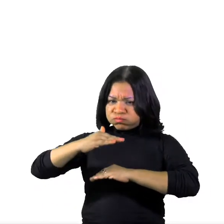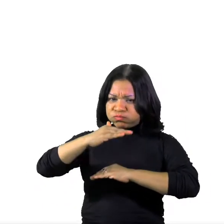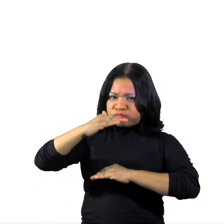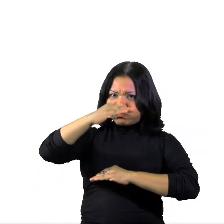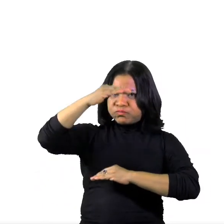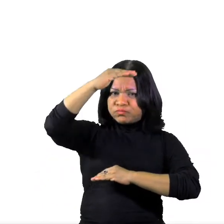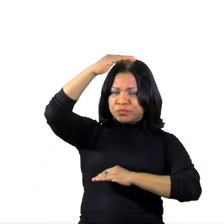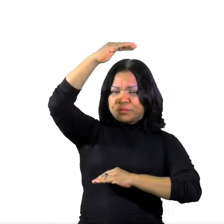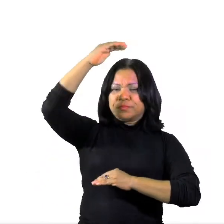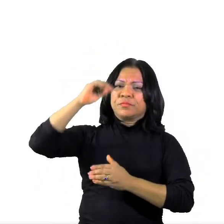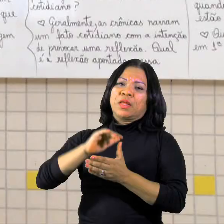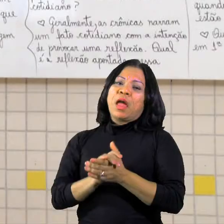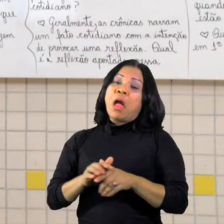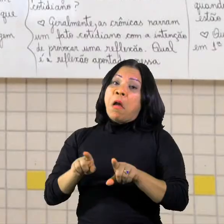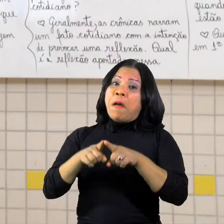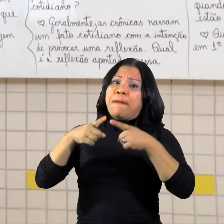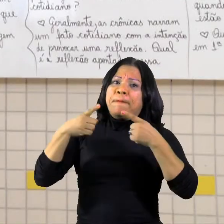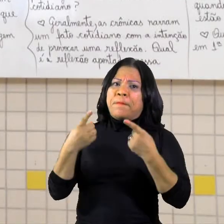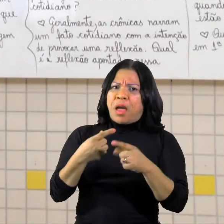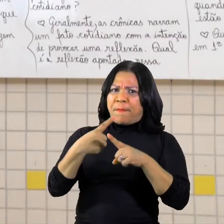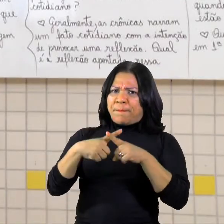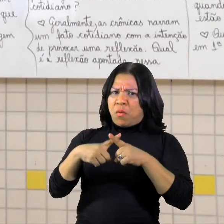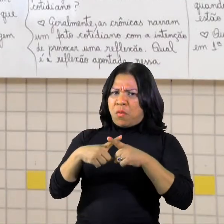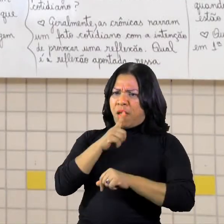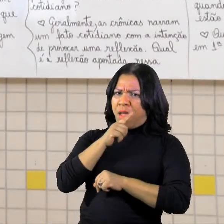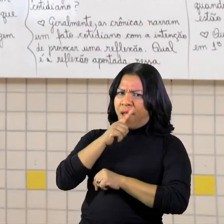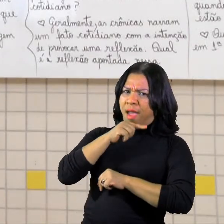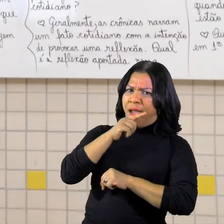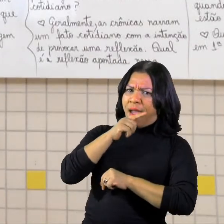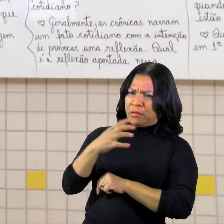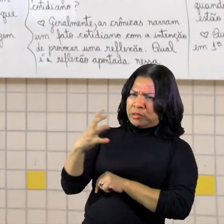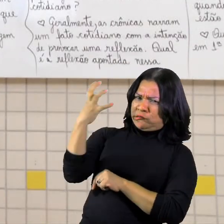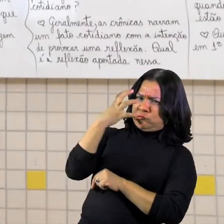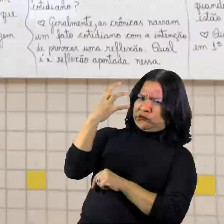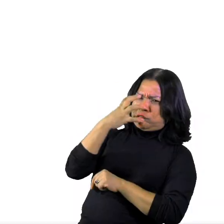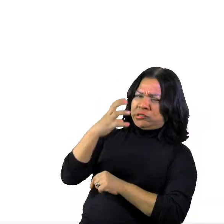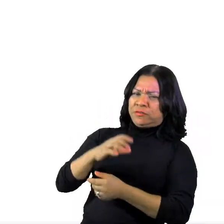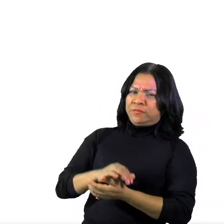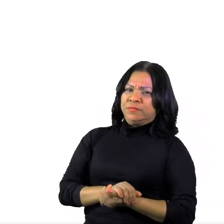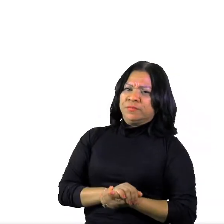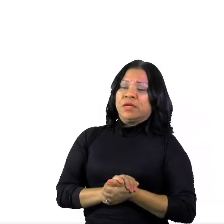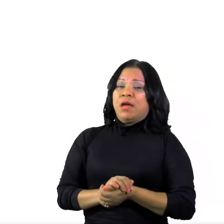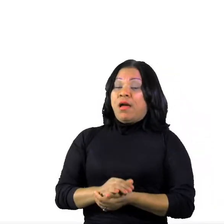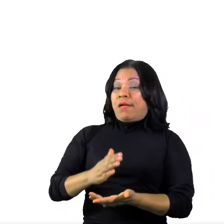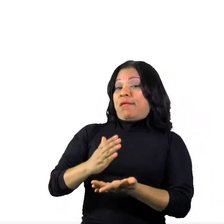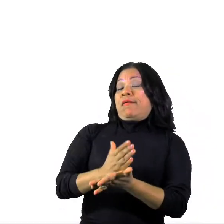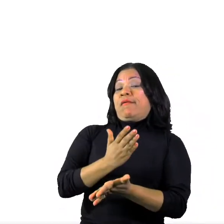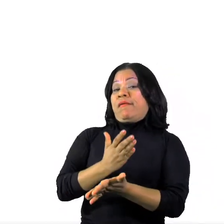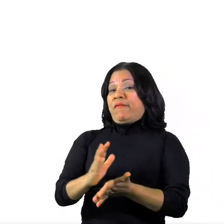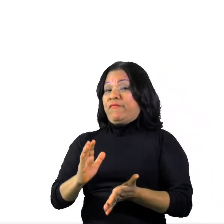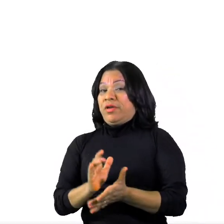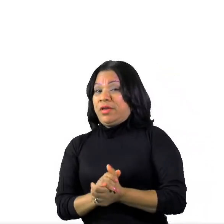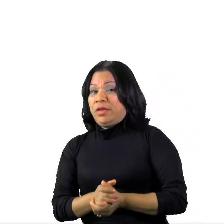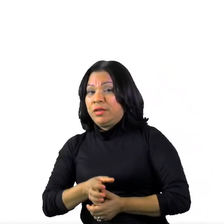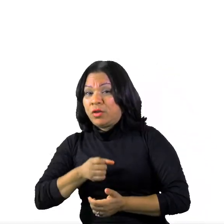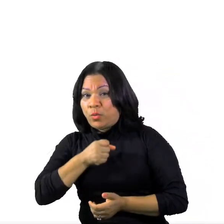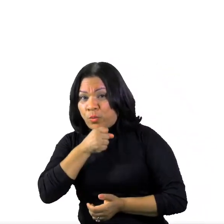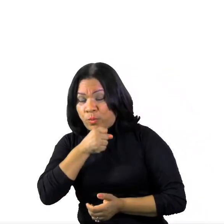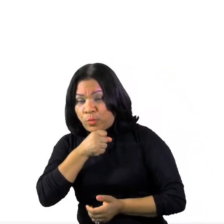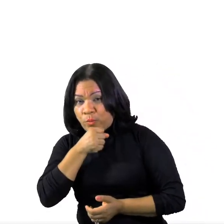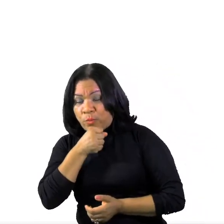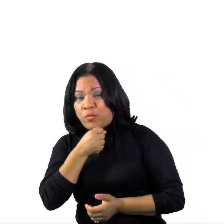pela fúria da água. É claro que às vezes os nossos avós e